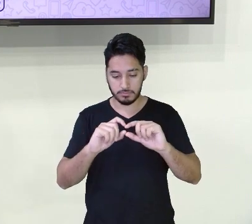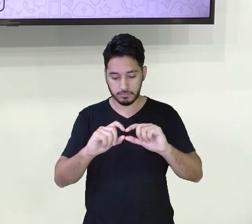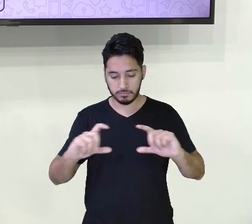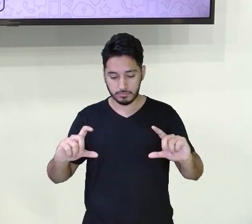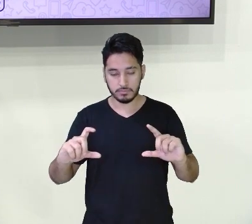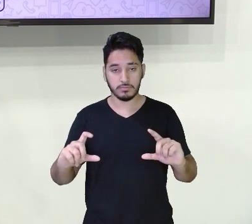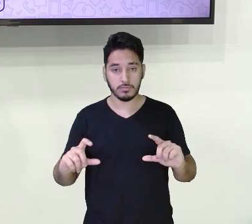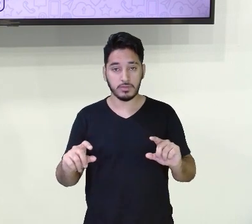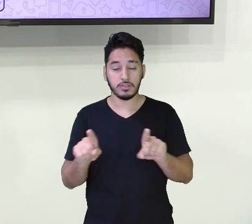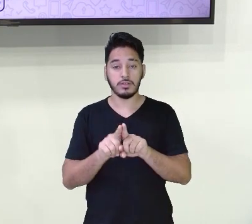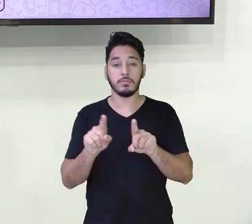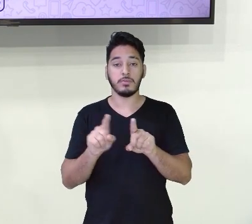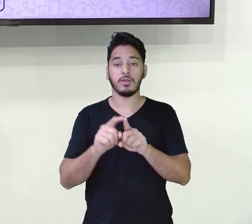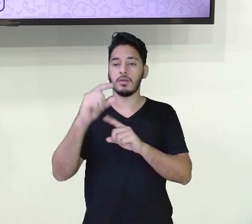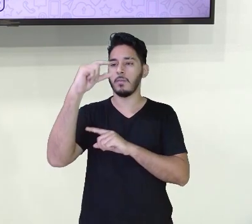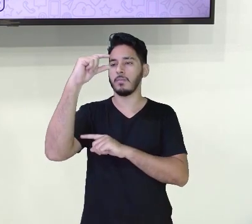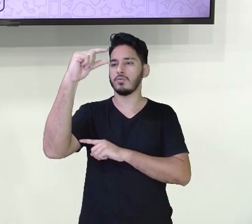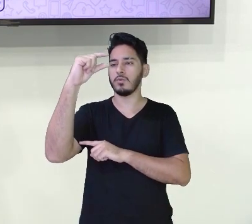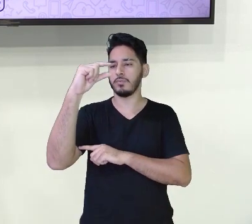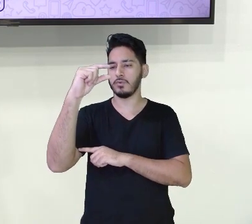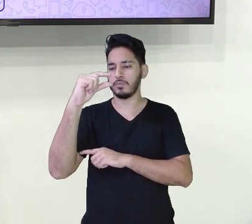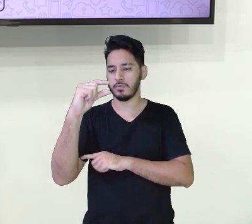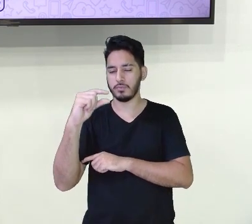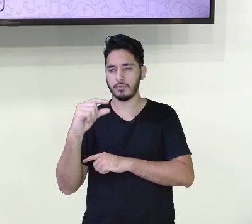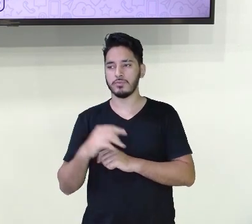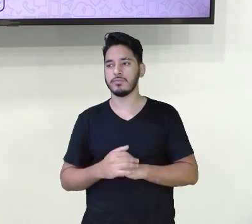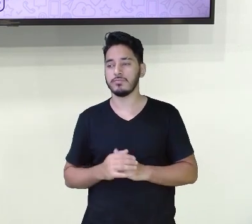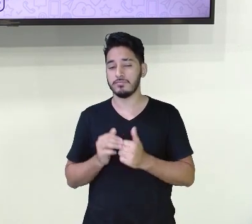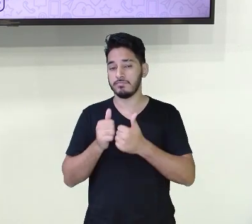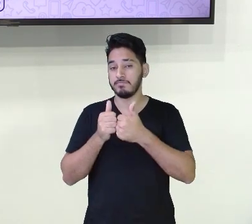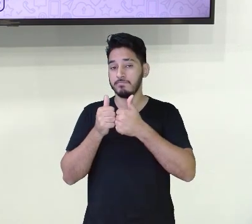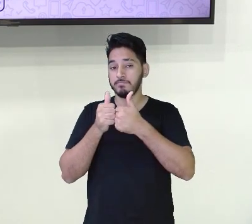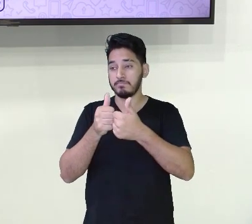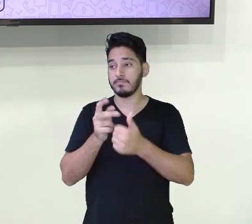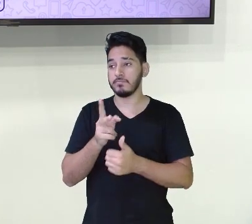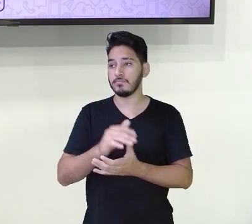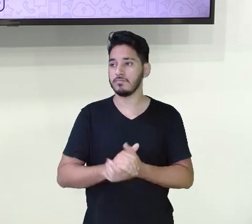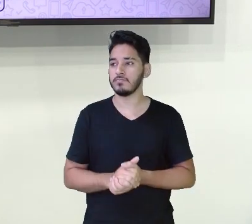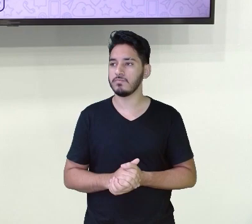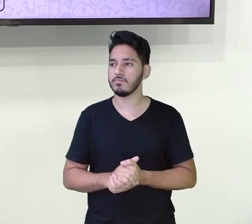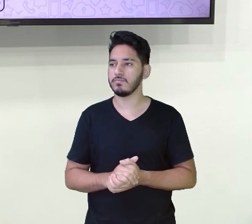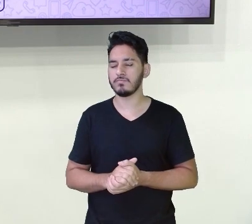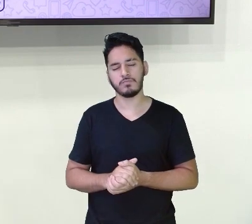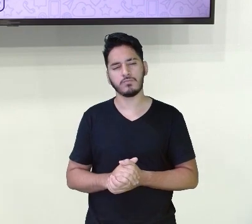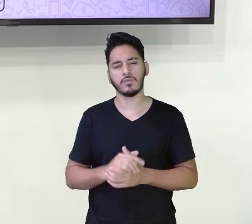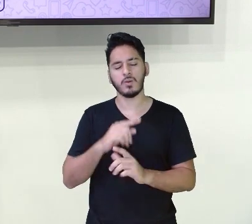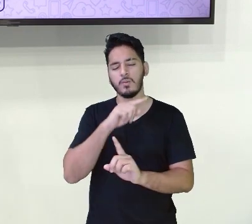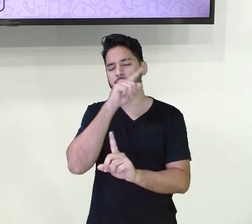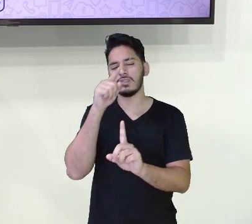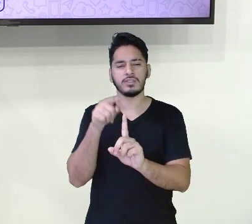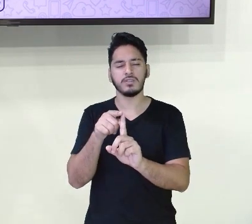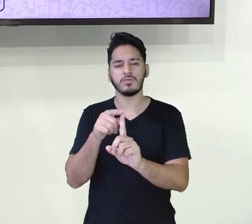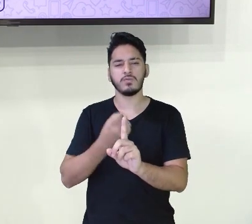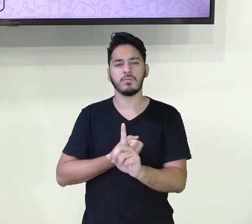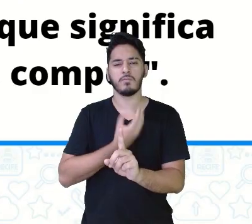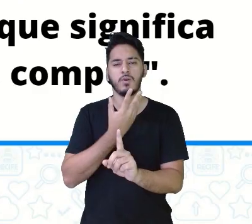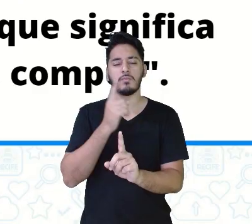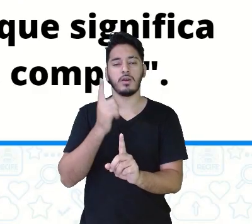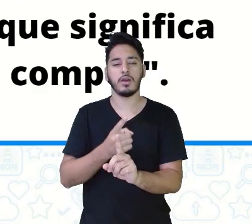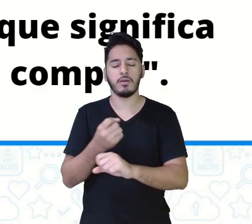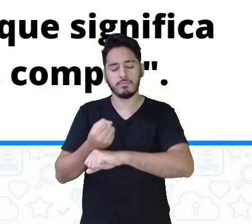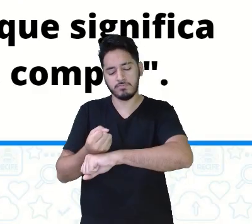em estrofes, tá bom? Vamos seguir. A finalidade de um poema é expressar